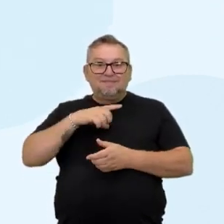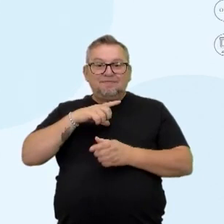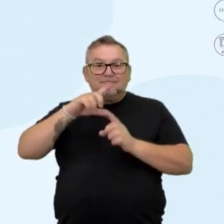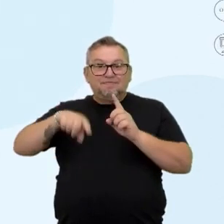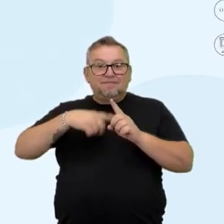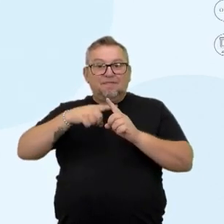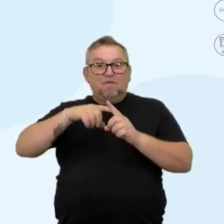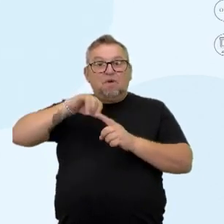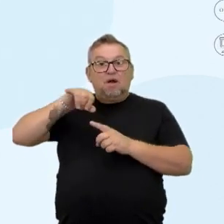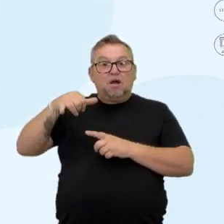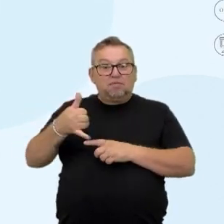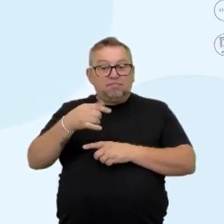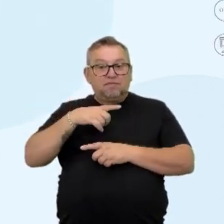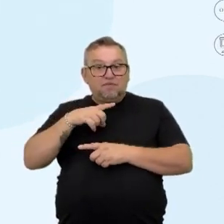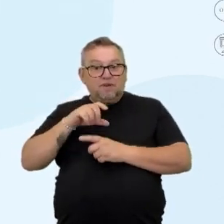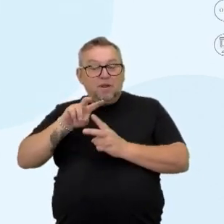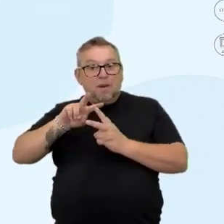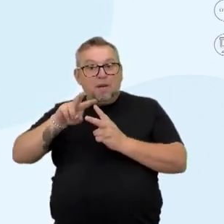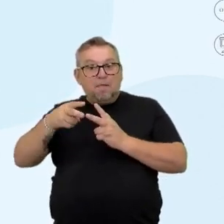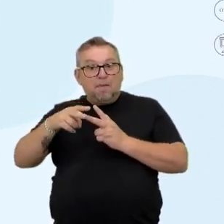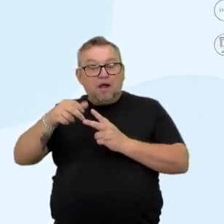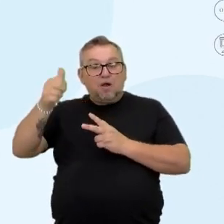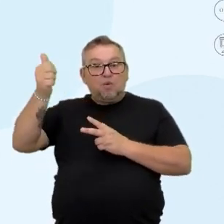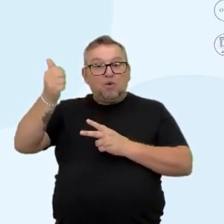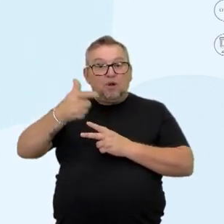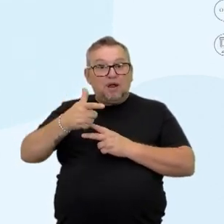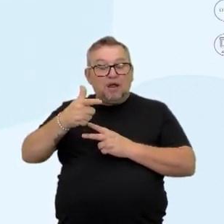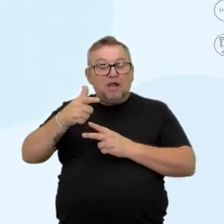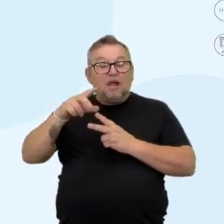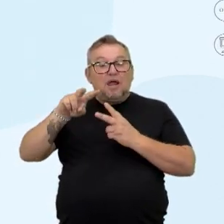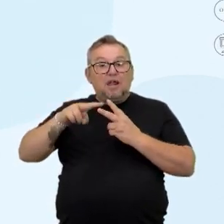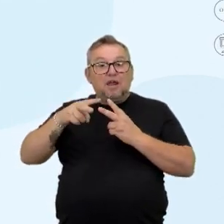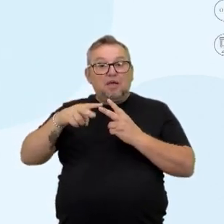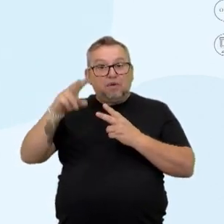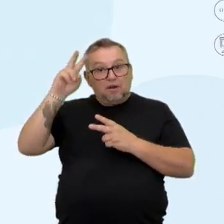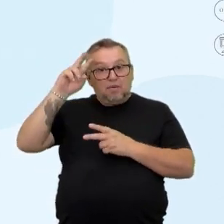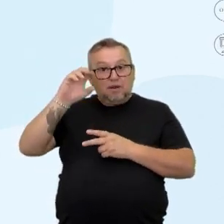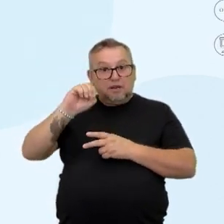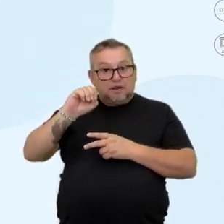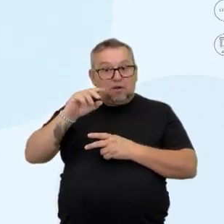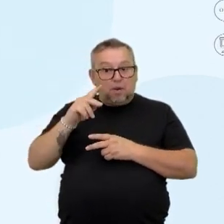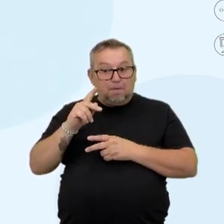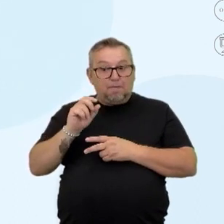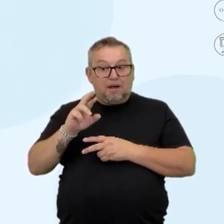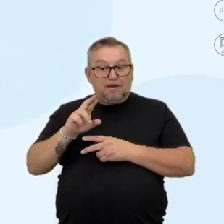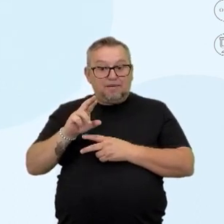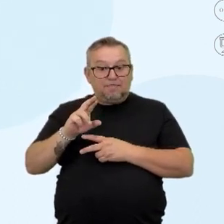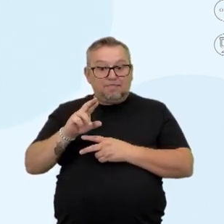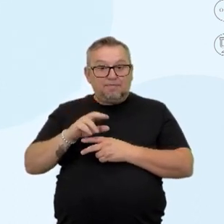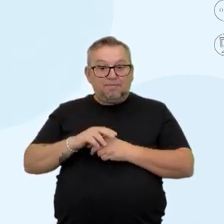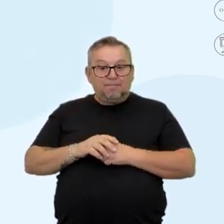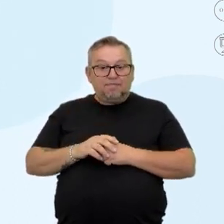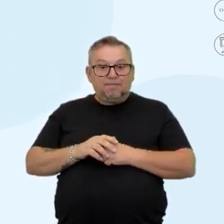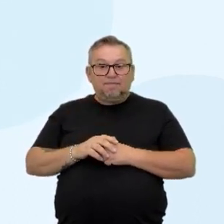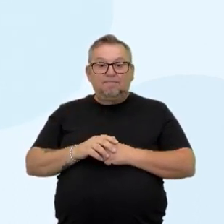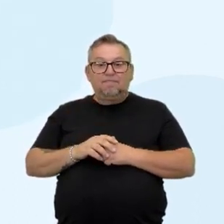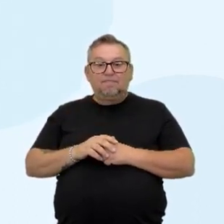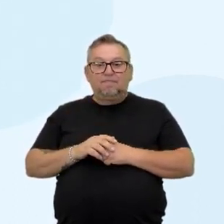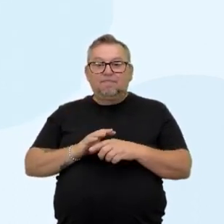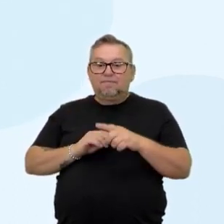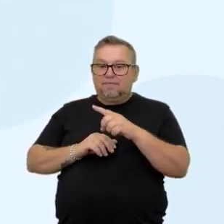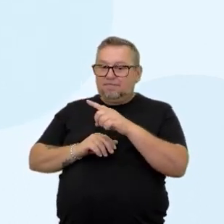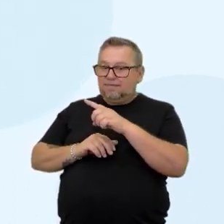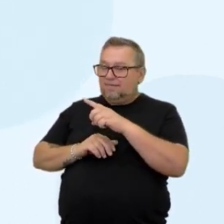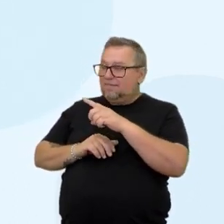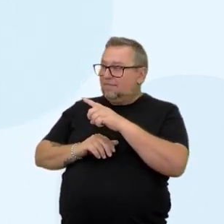tenho mais chance de sair par do que sair ímpar. Lembrando que o 0 é par. Sim. Né? Por isso que é 6, ó. 1, 2,